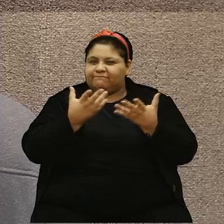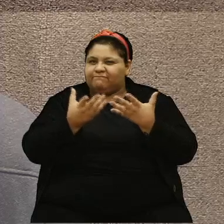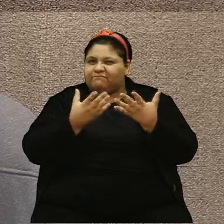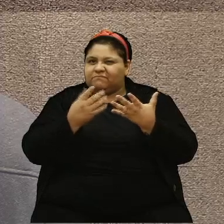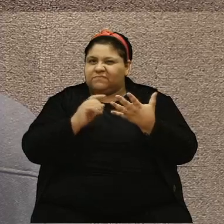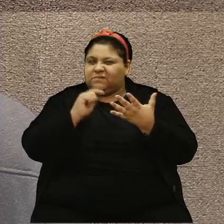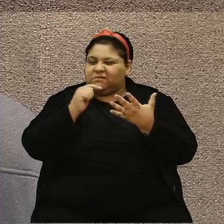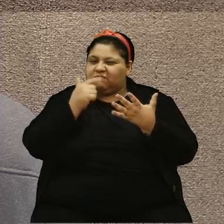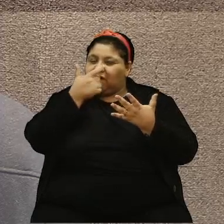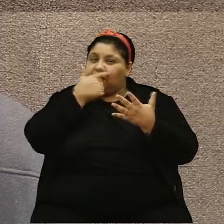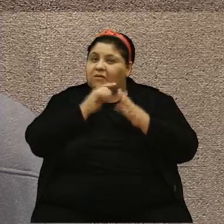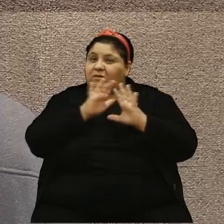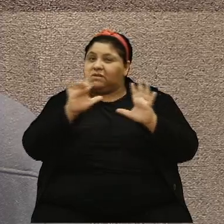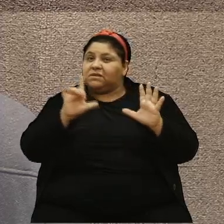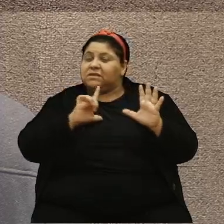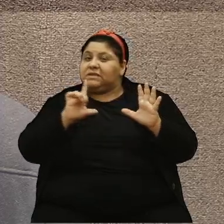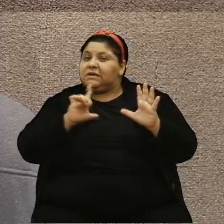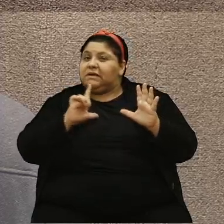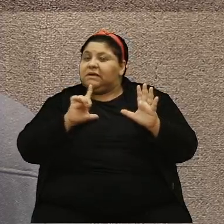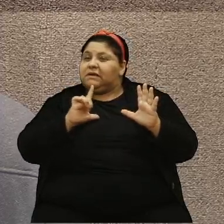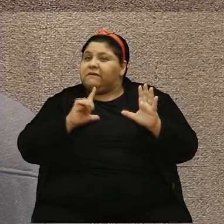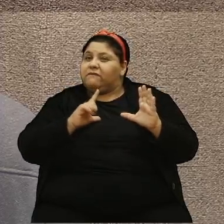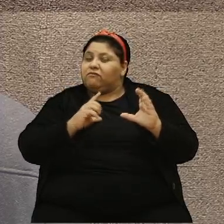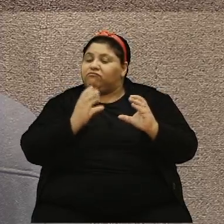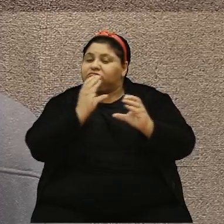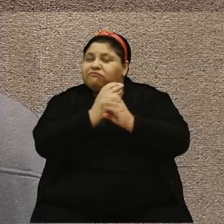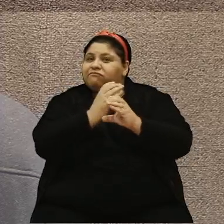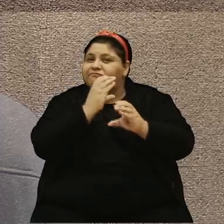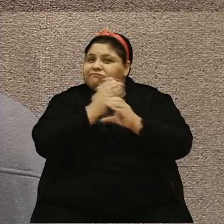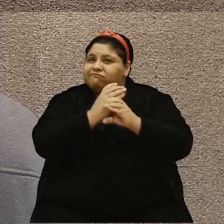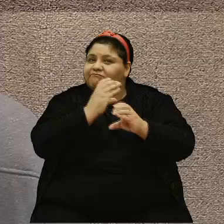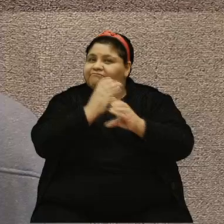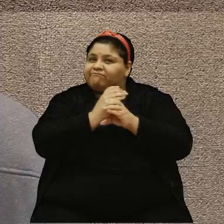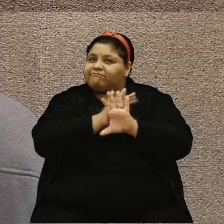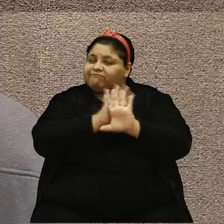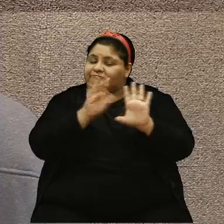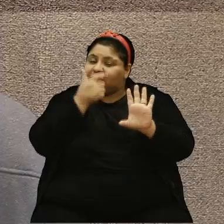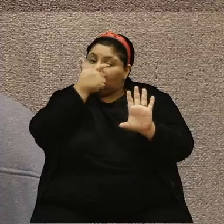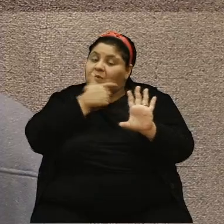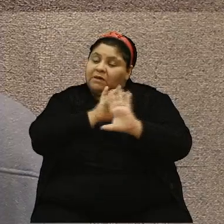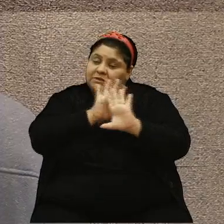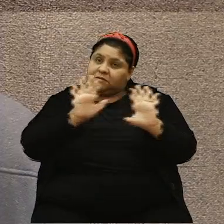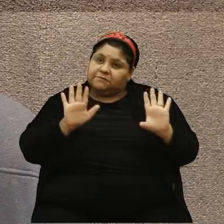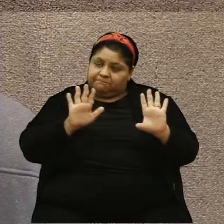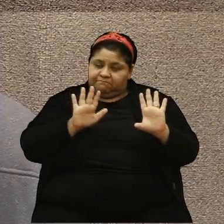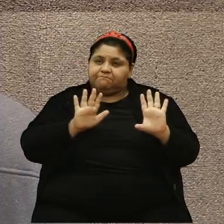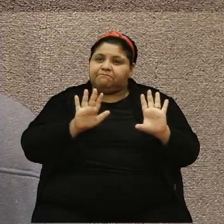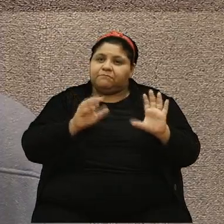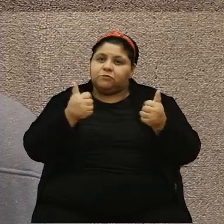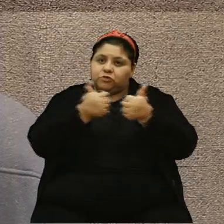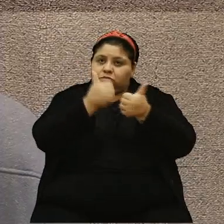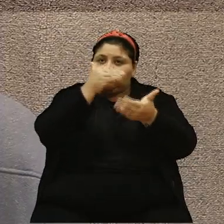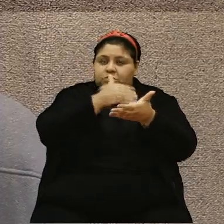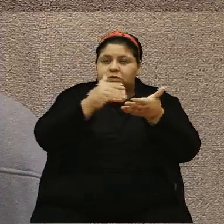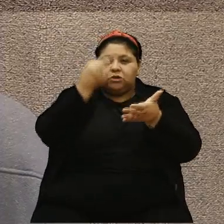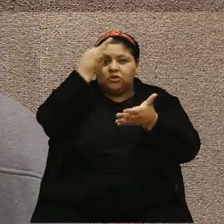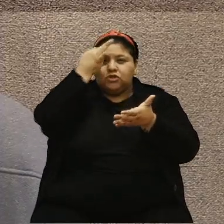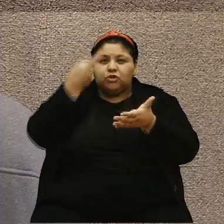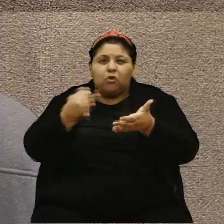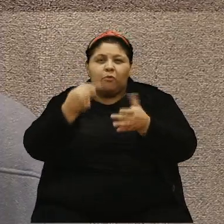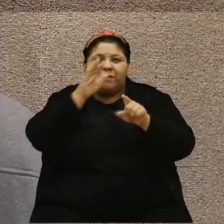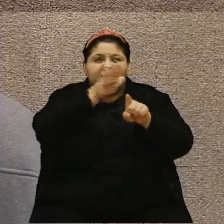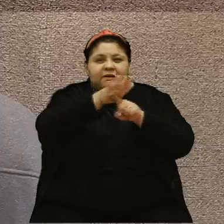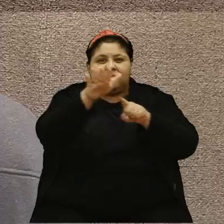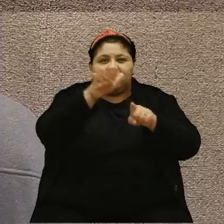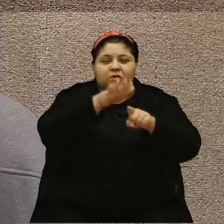provavelmente, talvez, houve ali uma falta de um diálogo, tá, com o secretário, tá, do ponto de vista de entender a sua